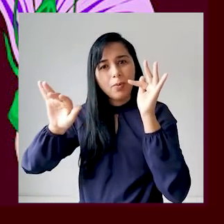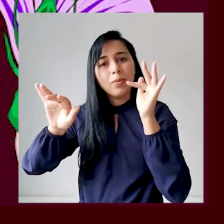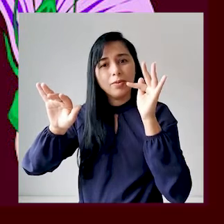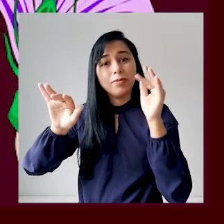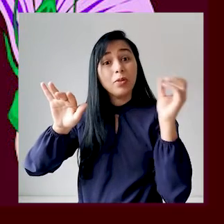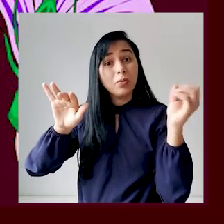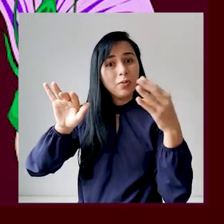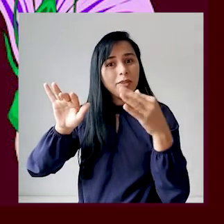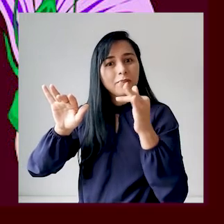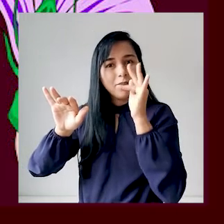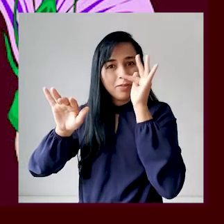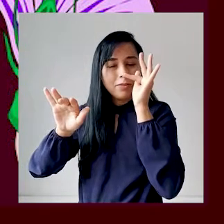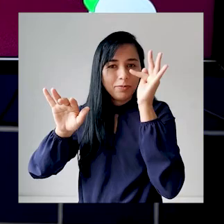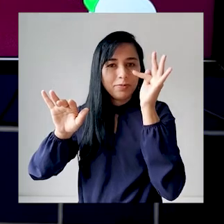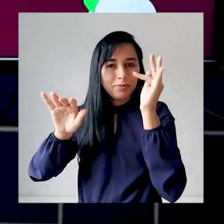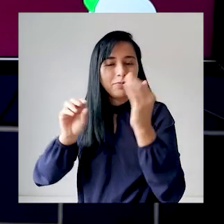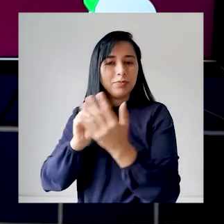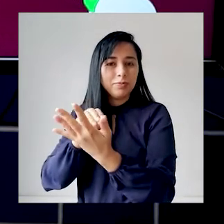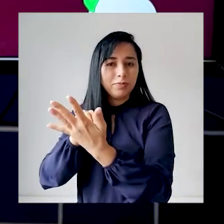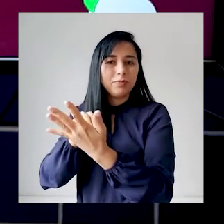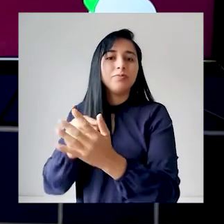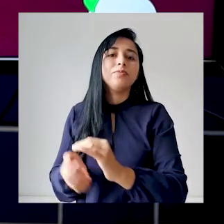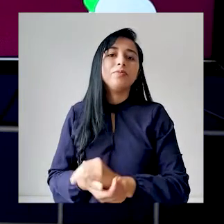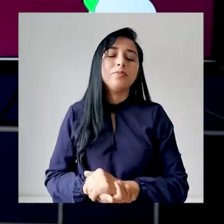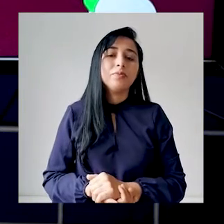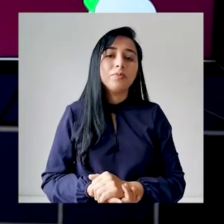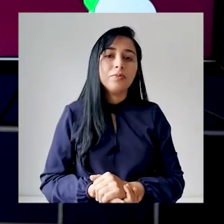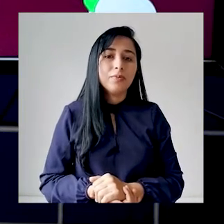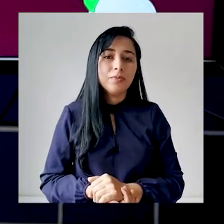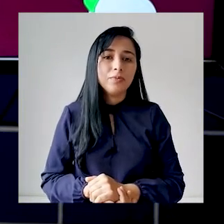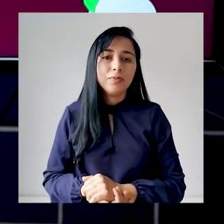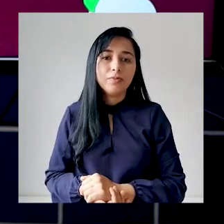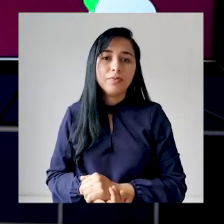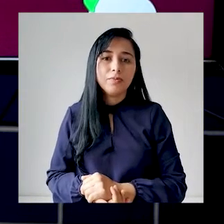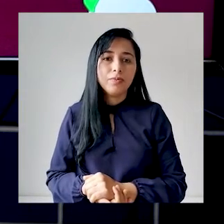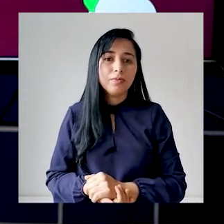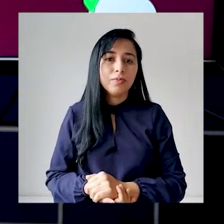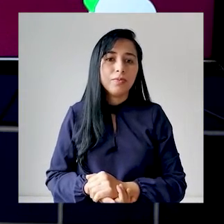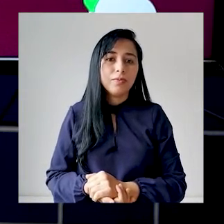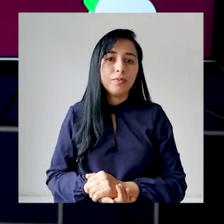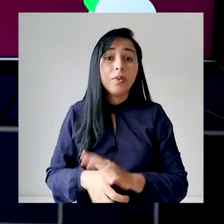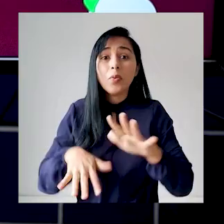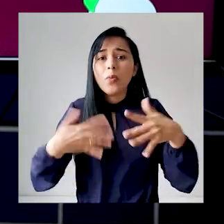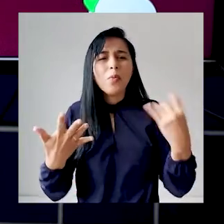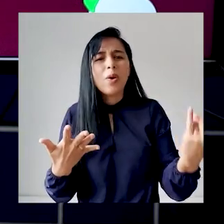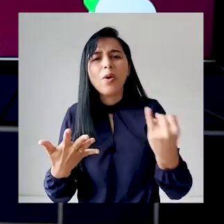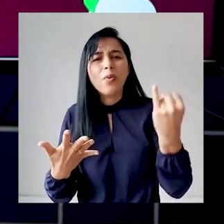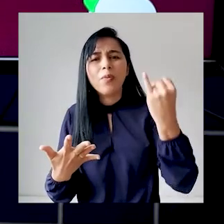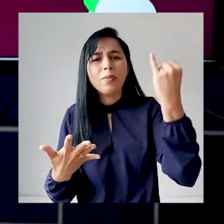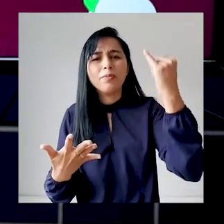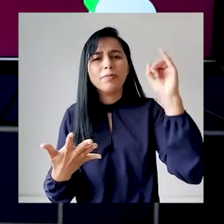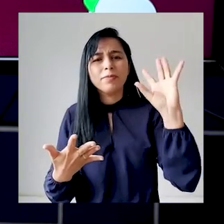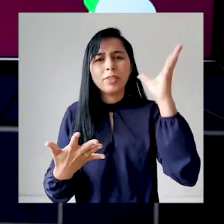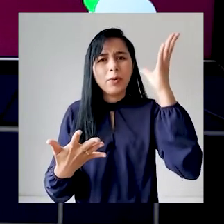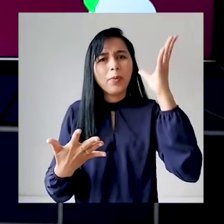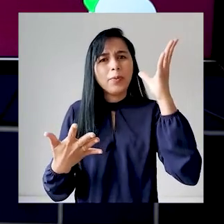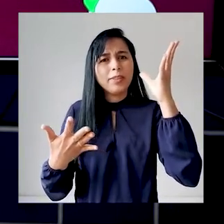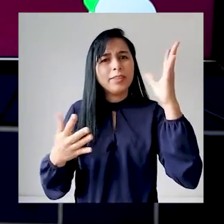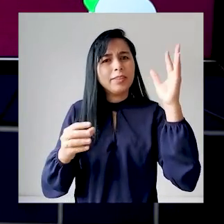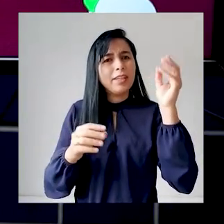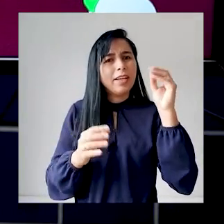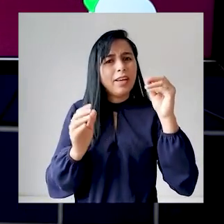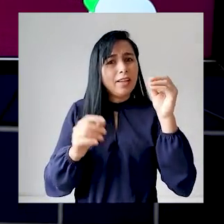é através dos animais mesmo. Mas para que serve a polinização? A polinização vai fazer com que